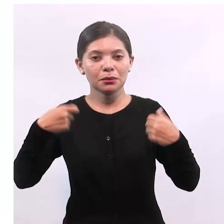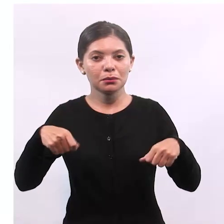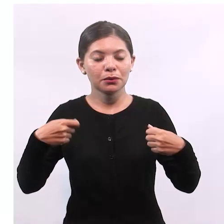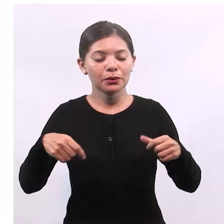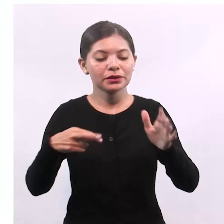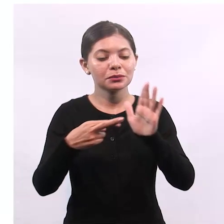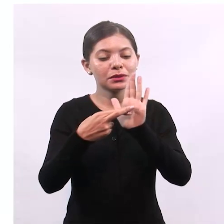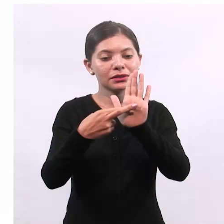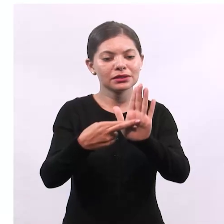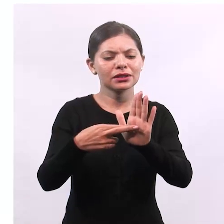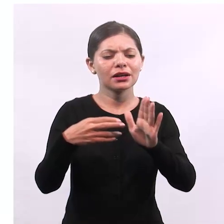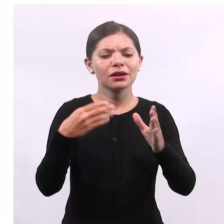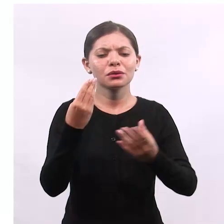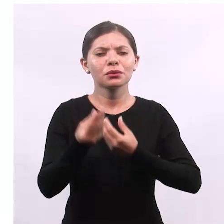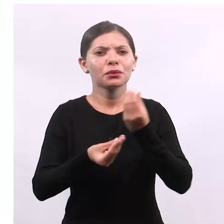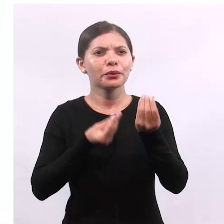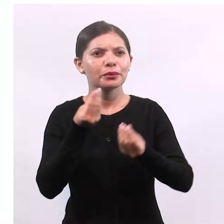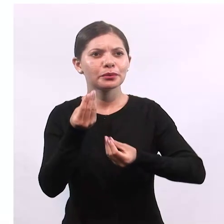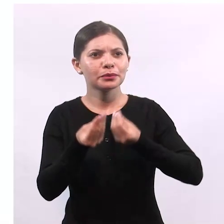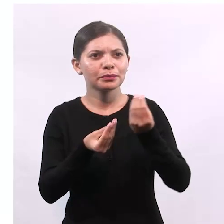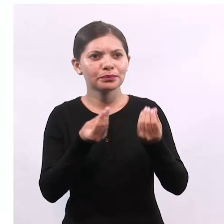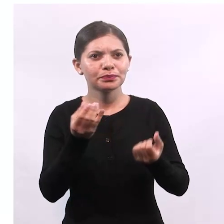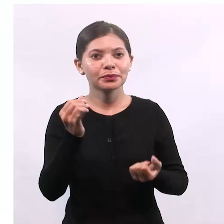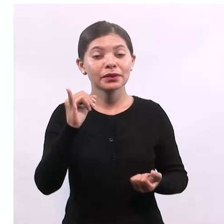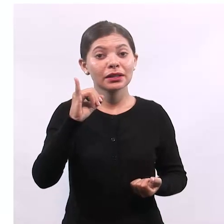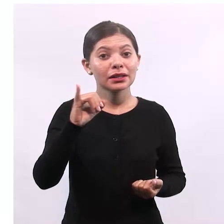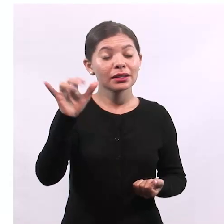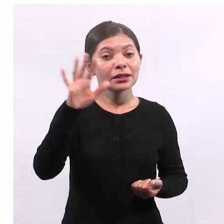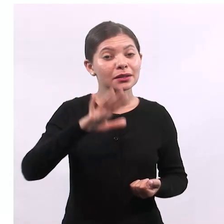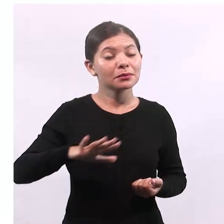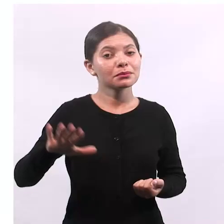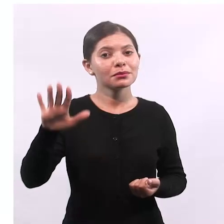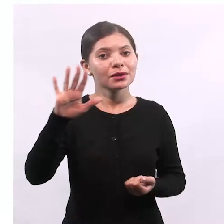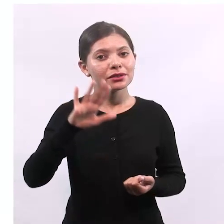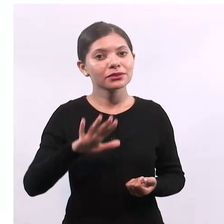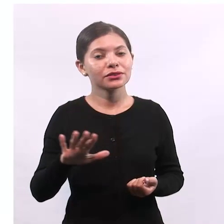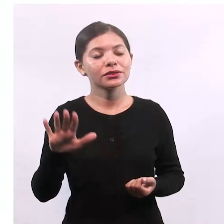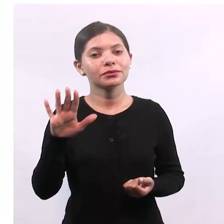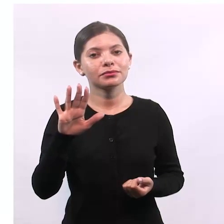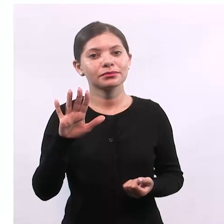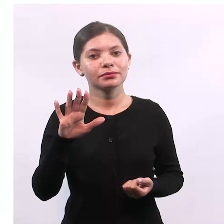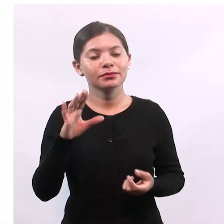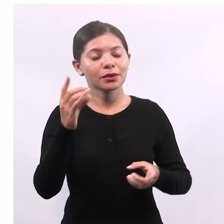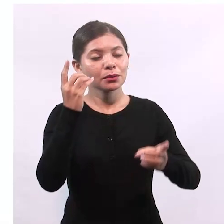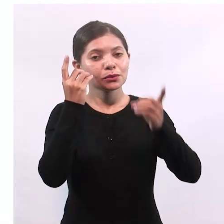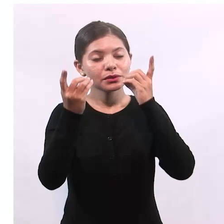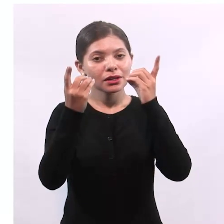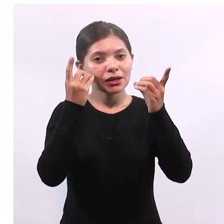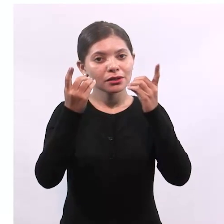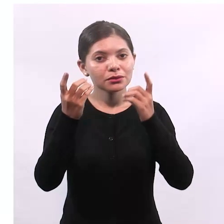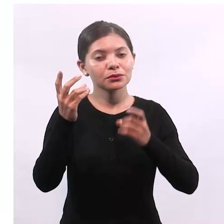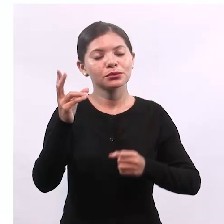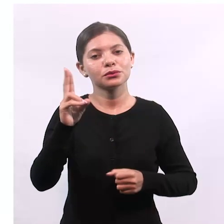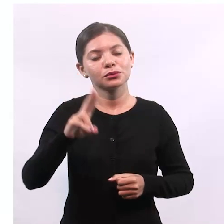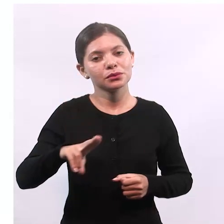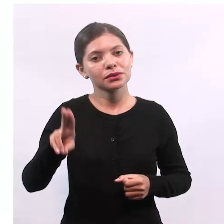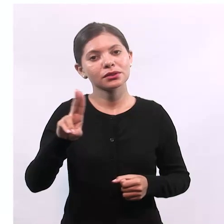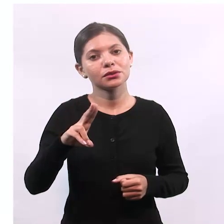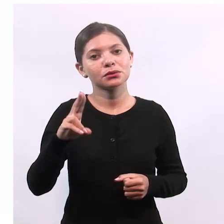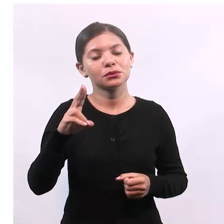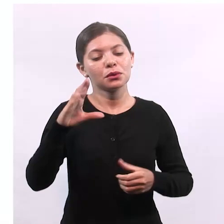de estatística que a gente pode fazer uma representação mais energética é mais ilustrativa desses dados